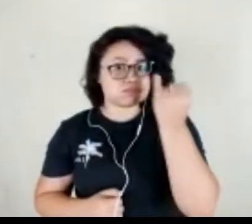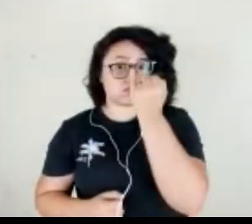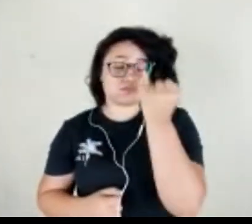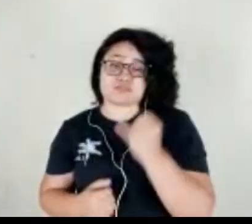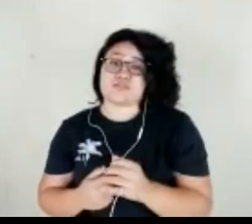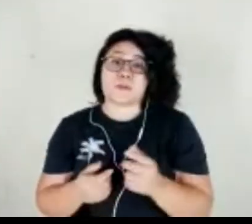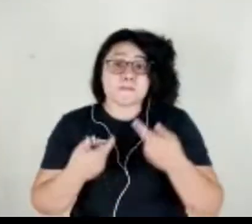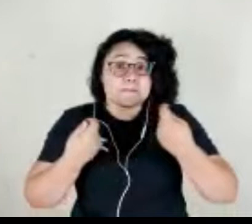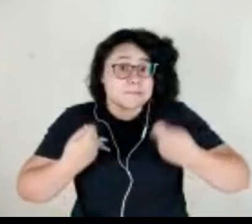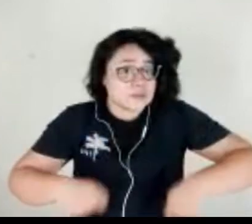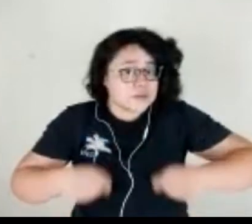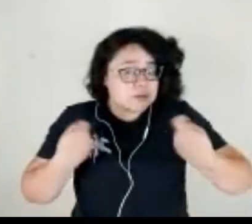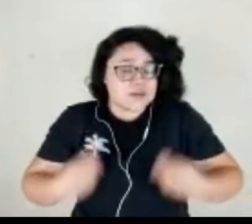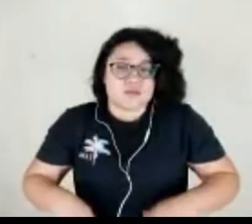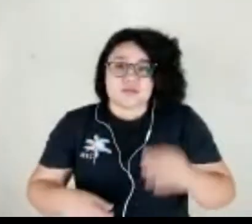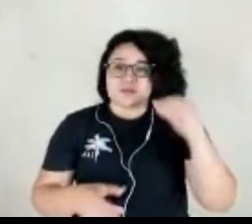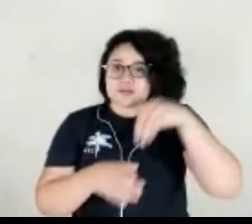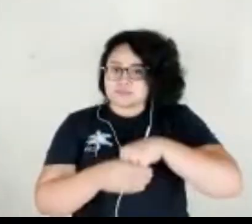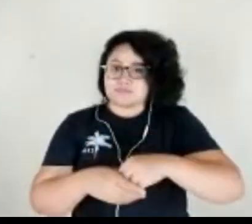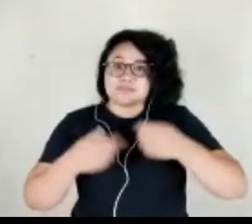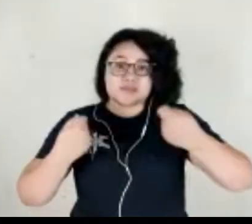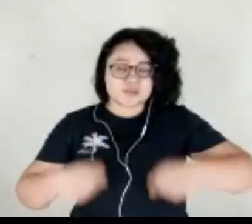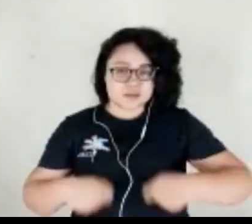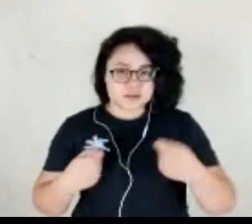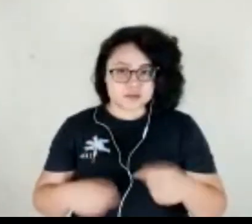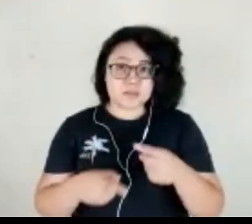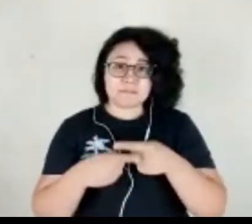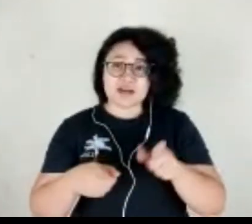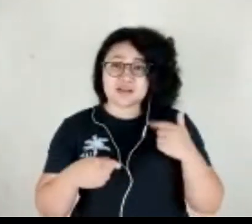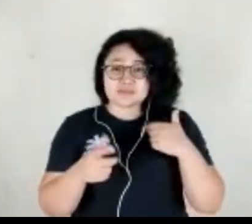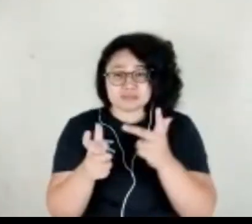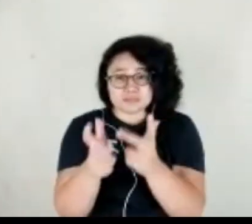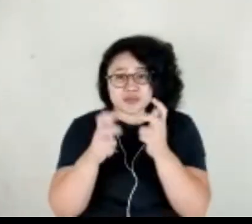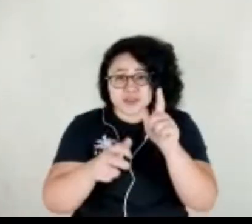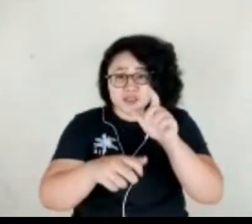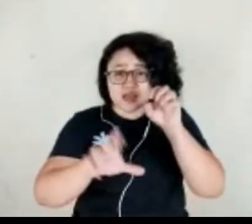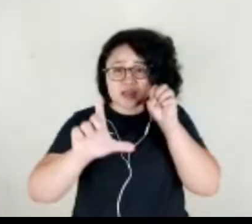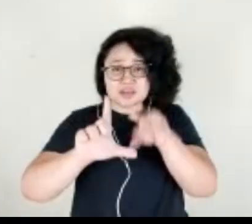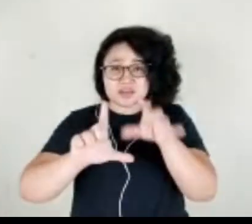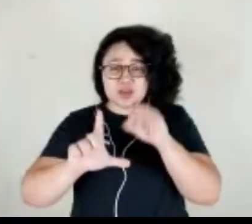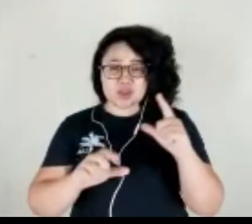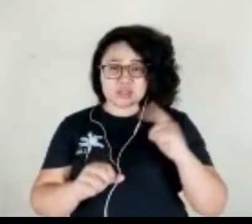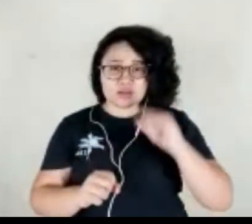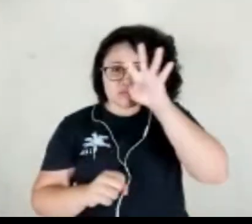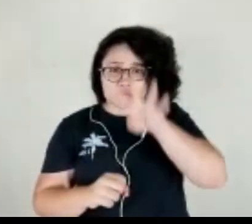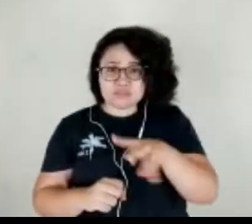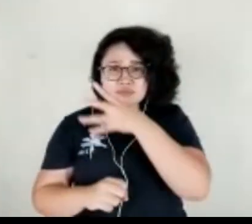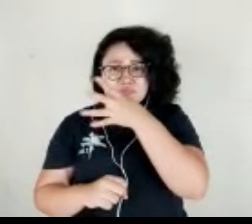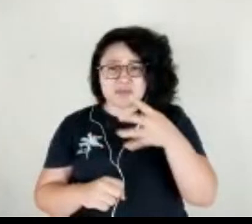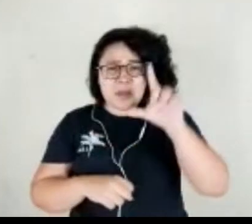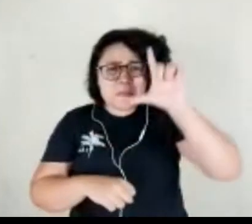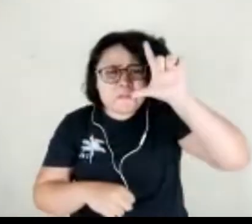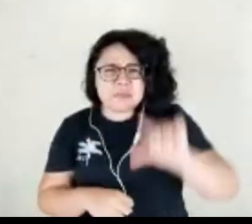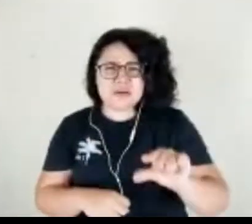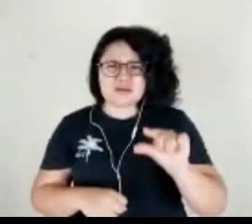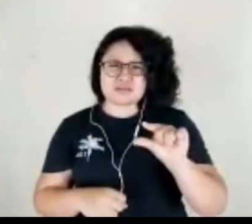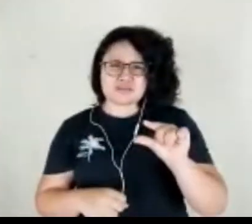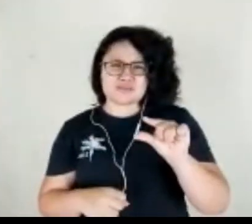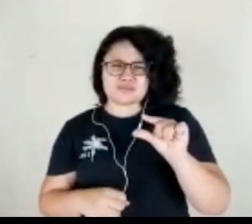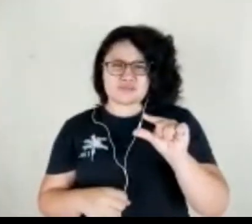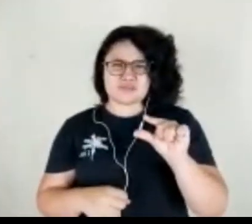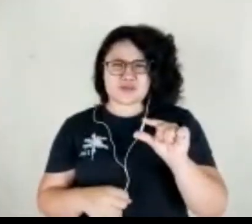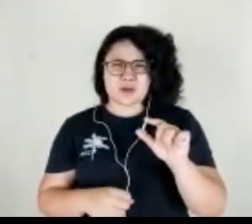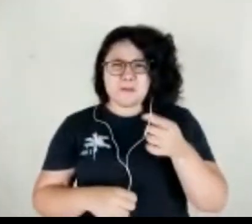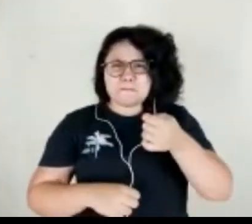que é muito necessário ter, são com cargas horárias baixíssimas. Na minha licenciatura, que é a licenciatura plena em